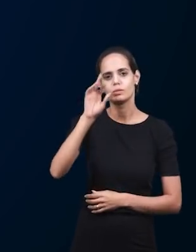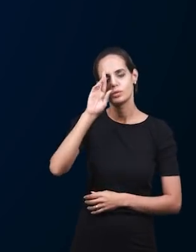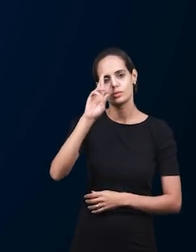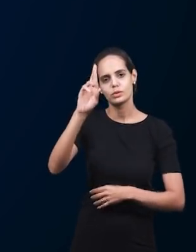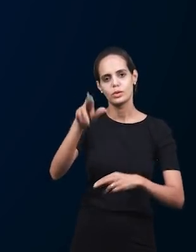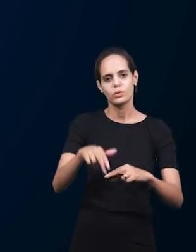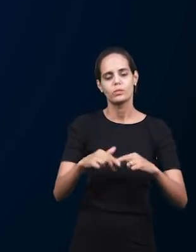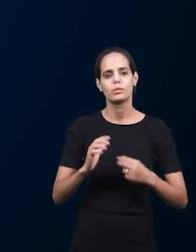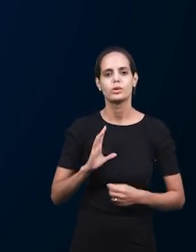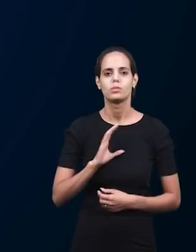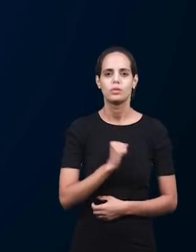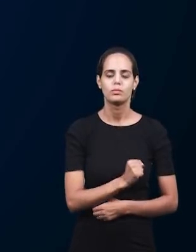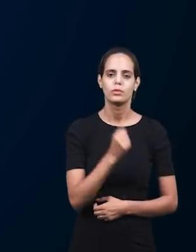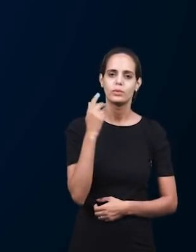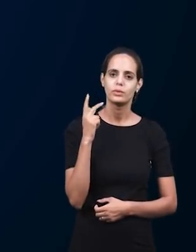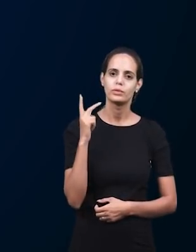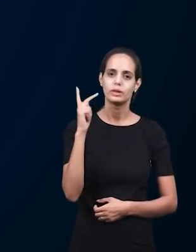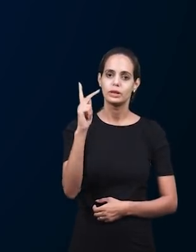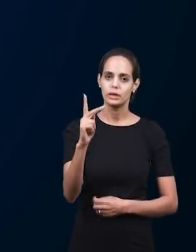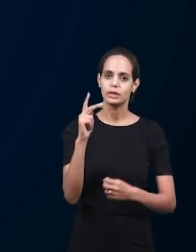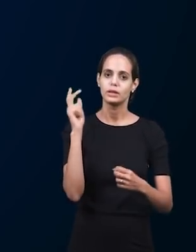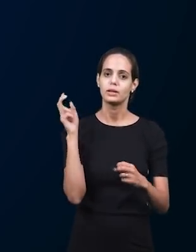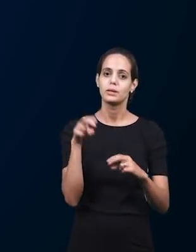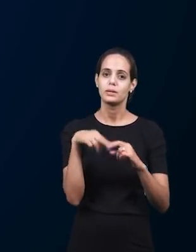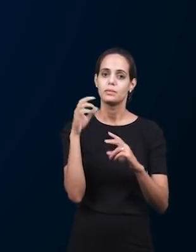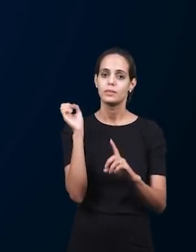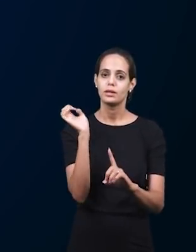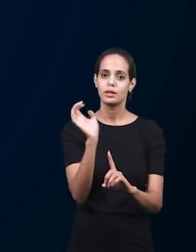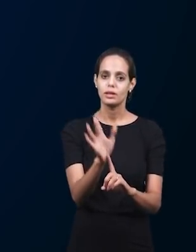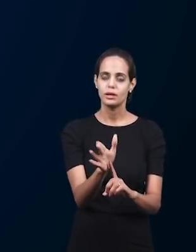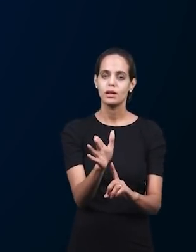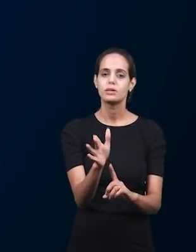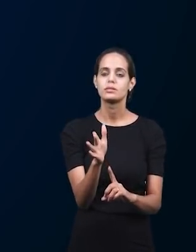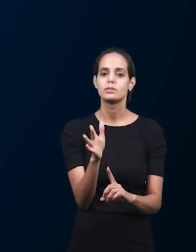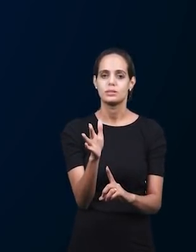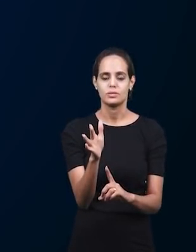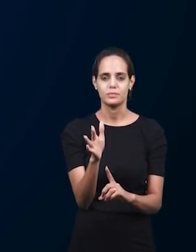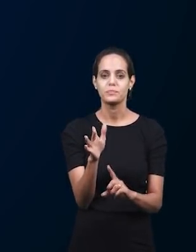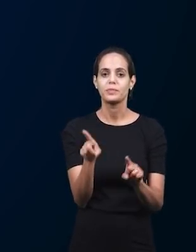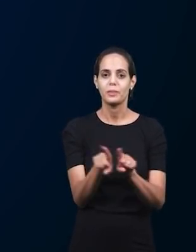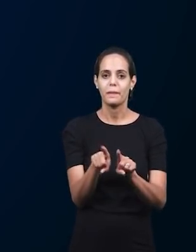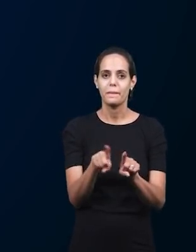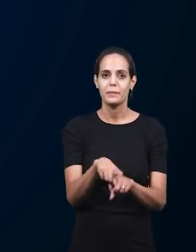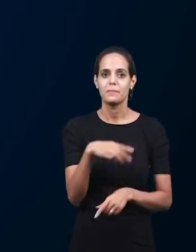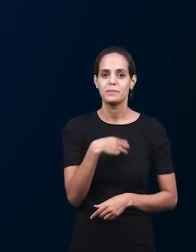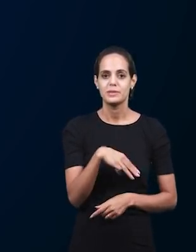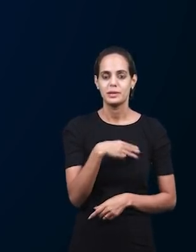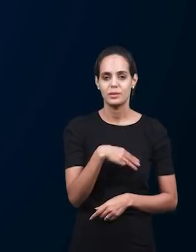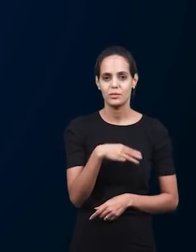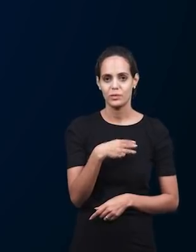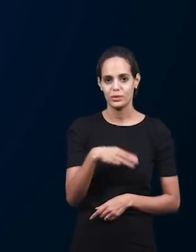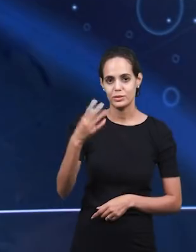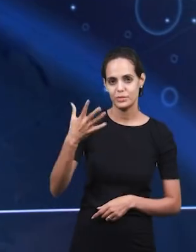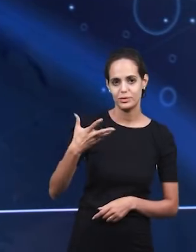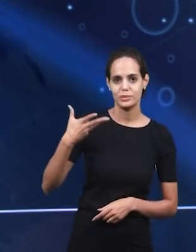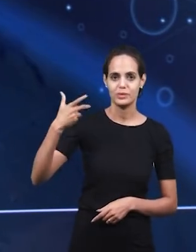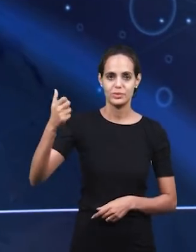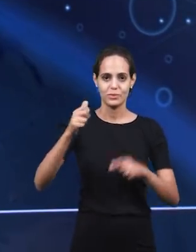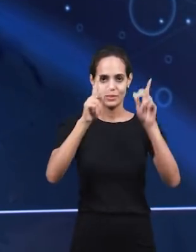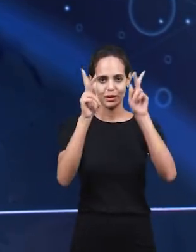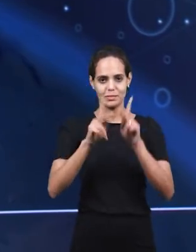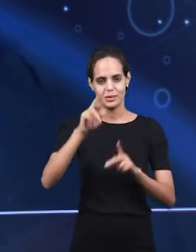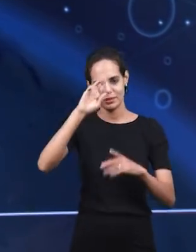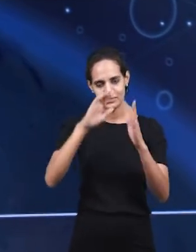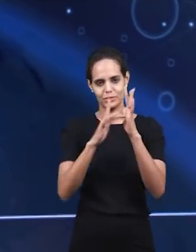Senhor pelo seu amor, pela sua graça e pela sua misericórdia que nos alcançou. A paz do Senhor Jesus. Obrigado,